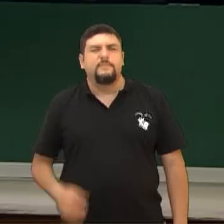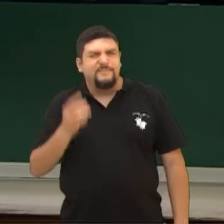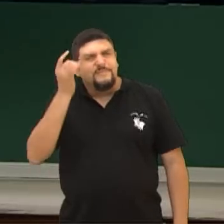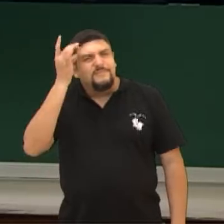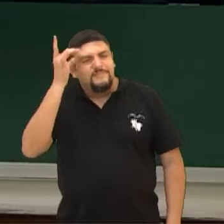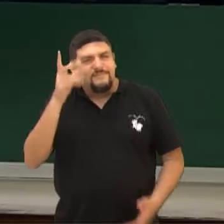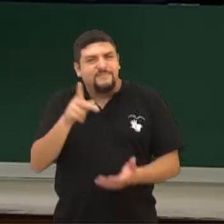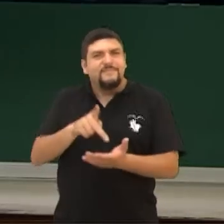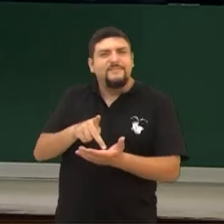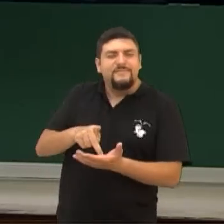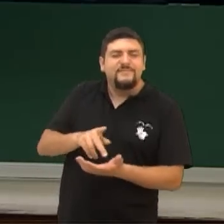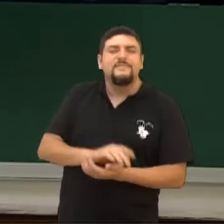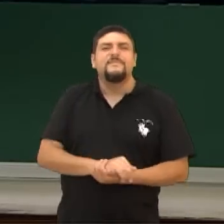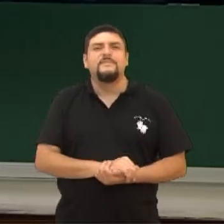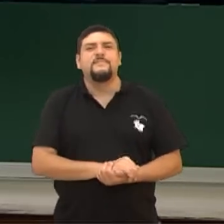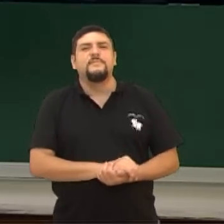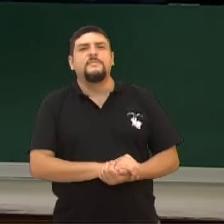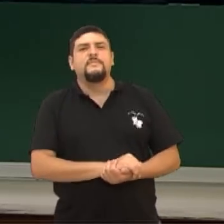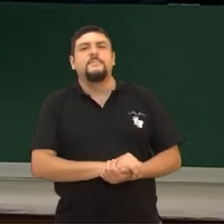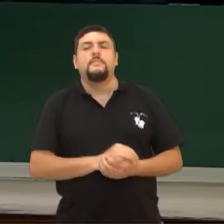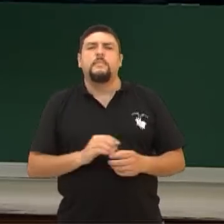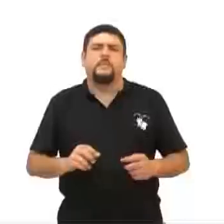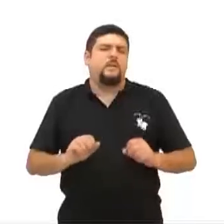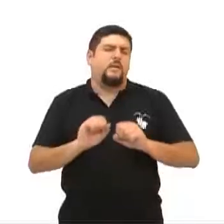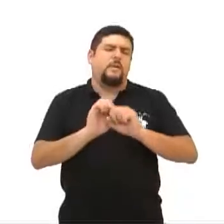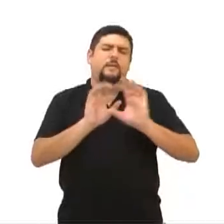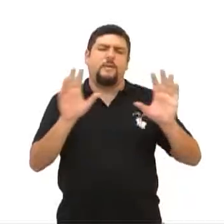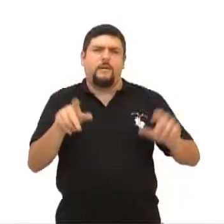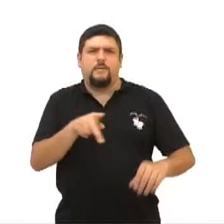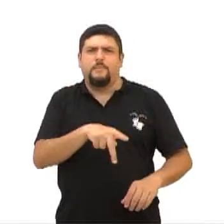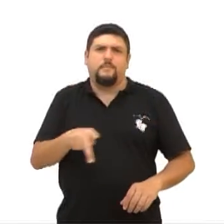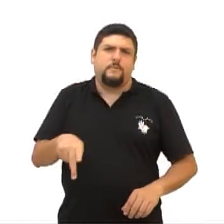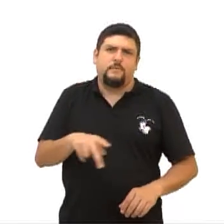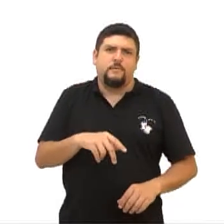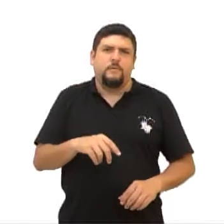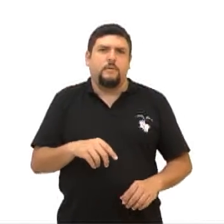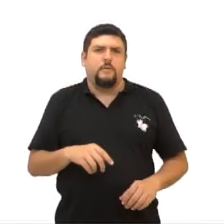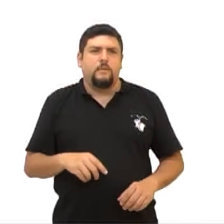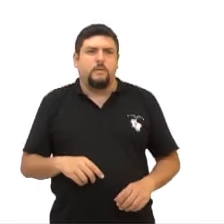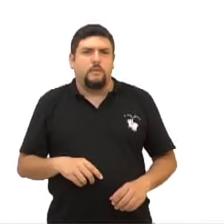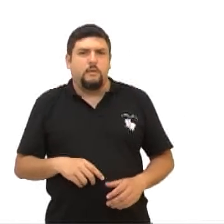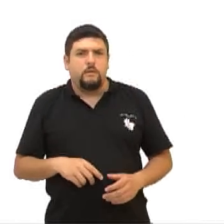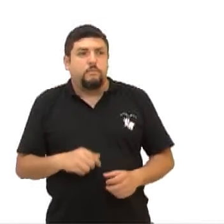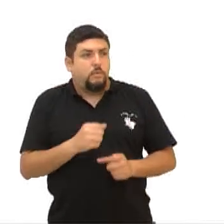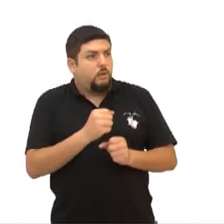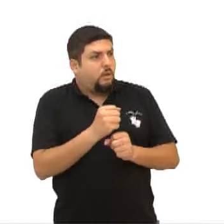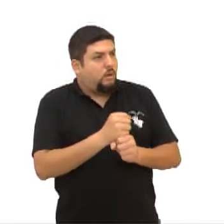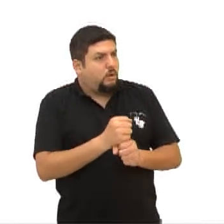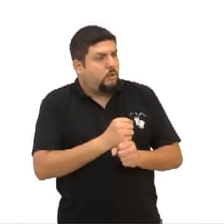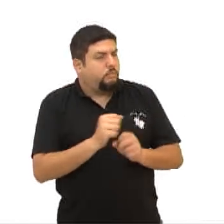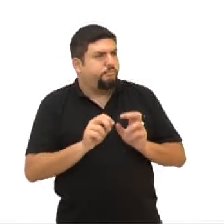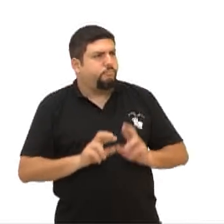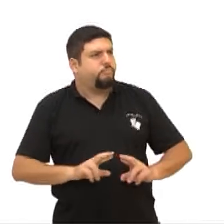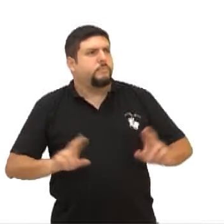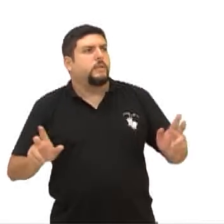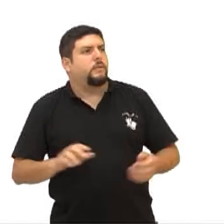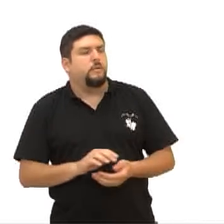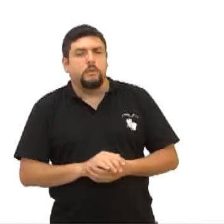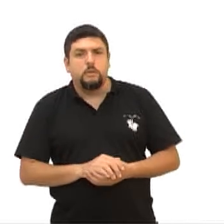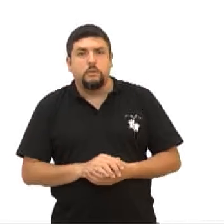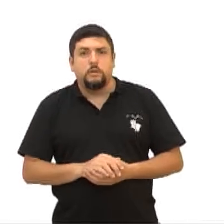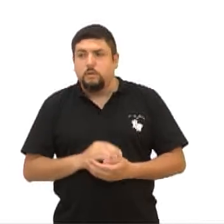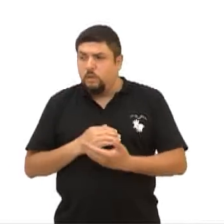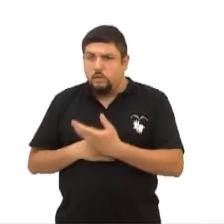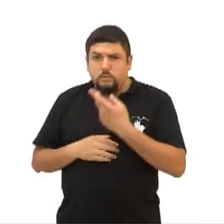Fácil, né? Vamos lá? Claro, professora, tivemos um ano mais uma vez atípico? Claro, ele está dizendo,